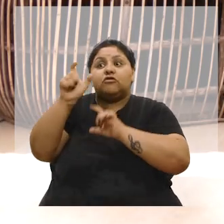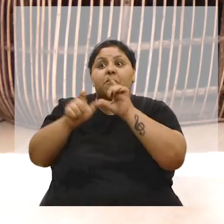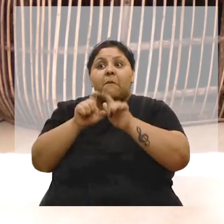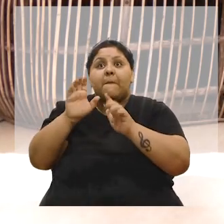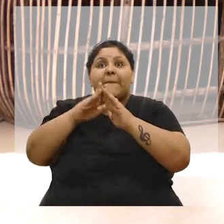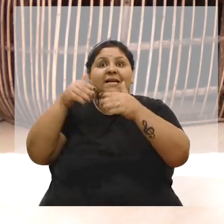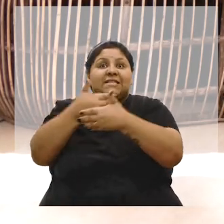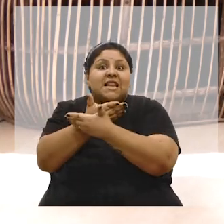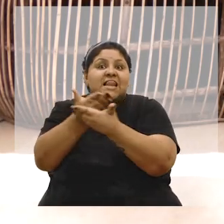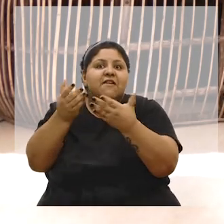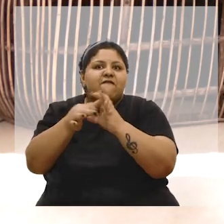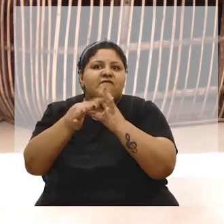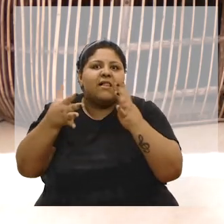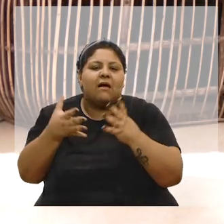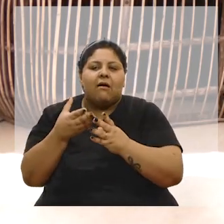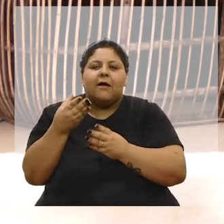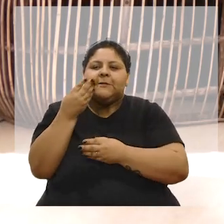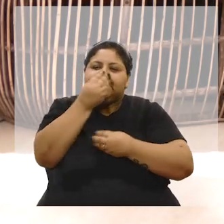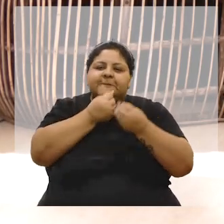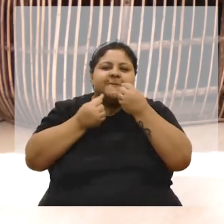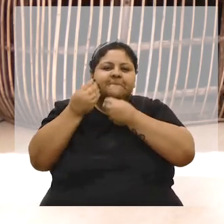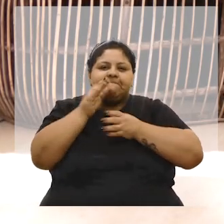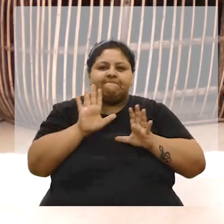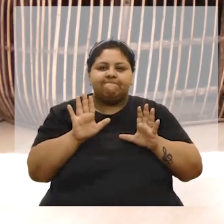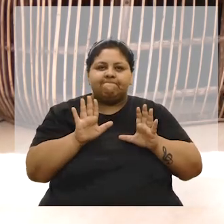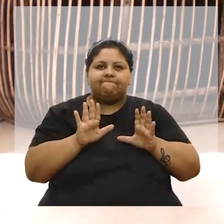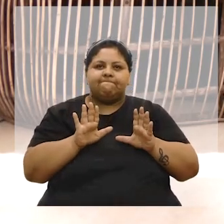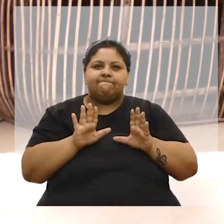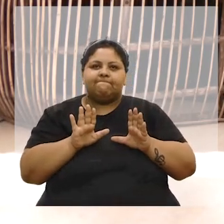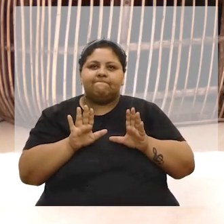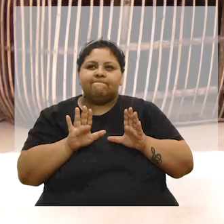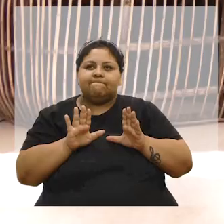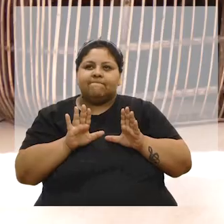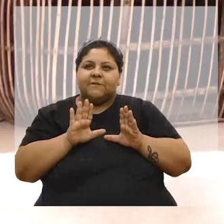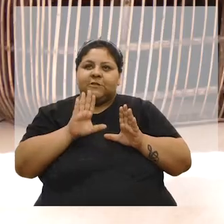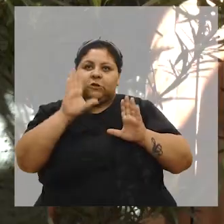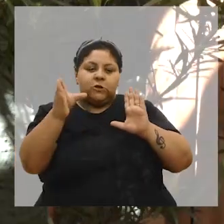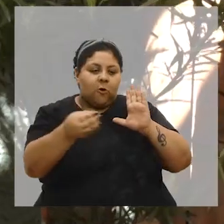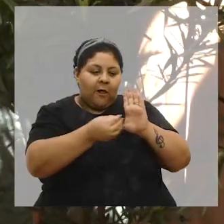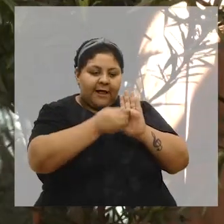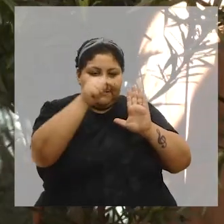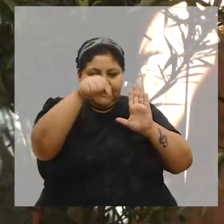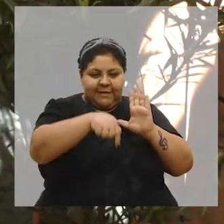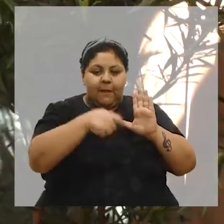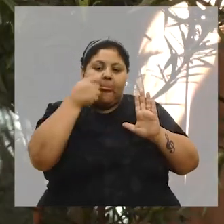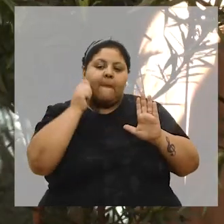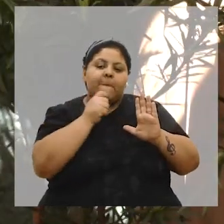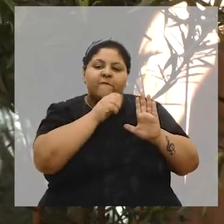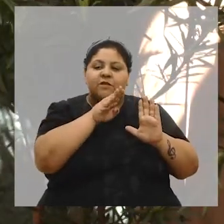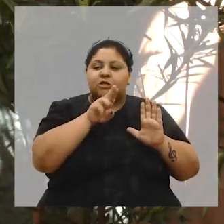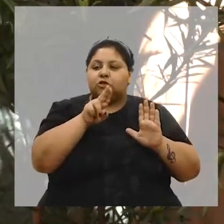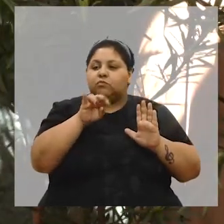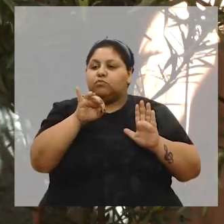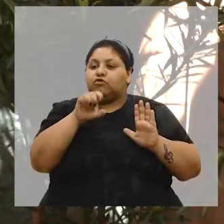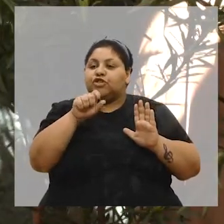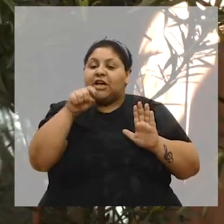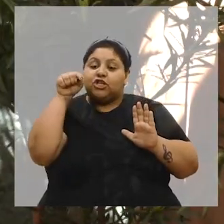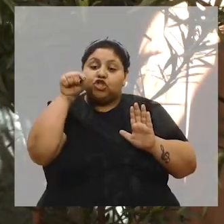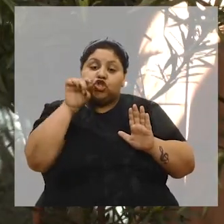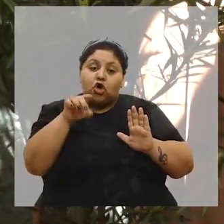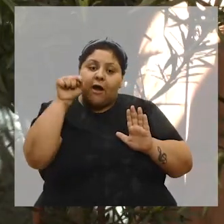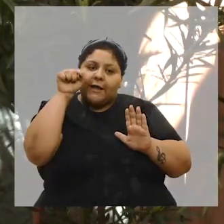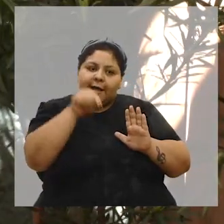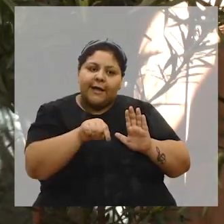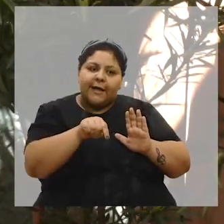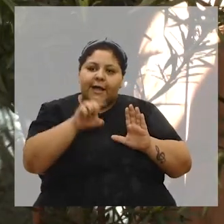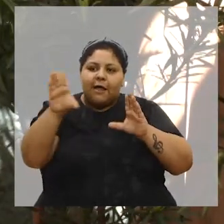pessoas estão mais abertas mesmo a experimentar isso. Se a gente colocasse algum desses pratos aqui, sorvete de butiá, é uma coisa que só teria aqui. Então isso é